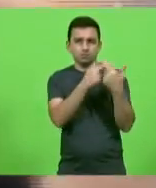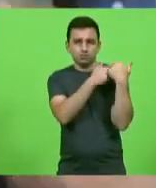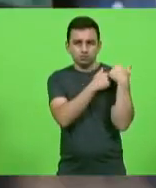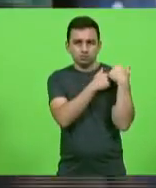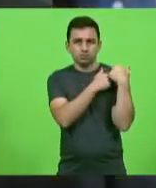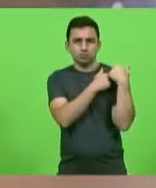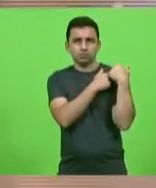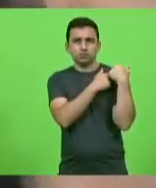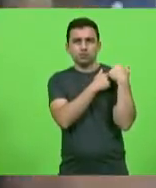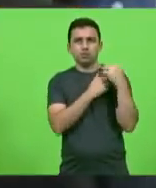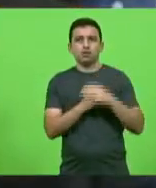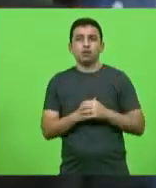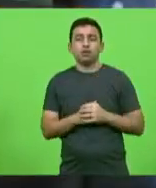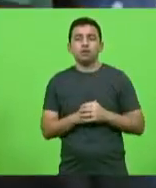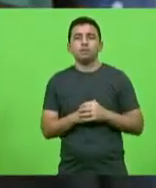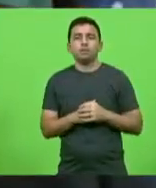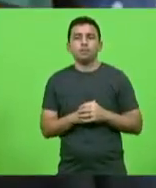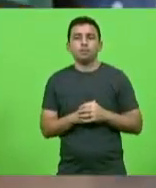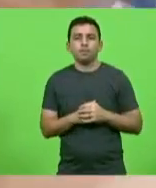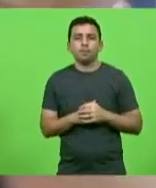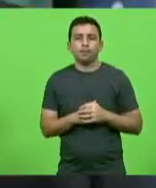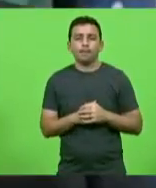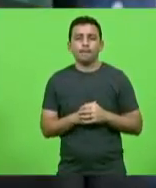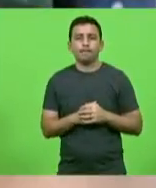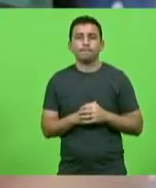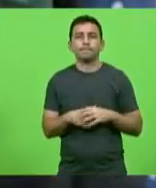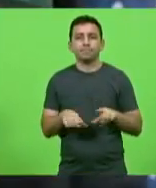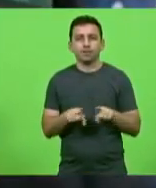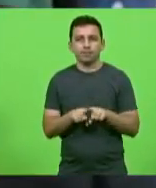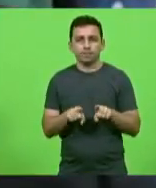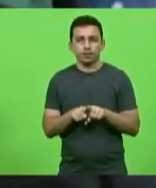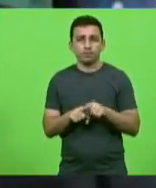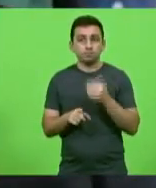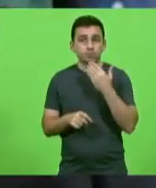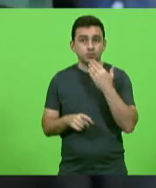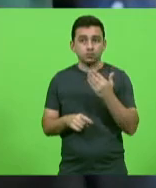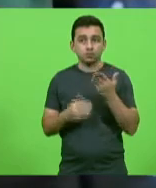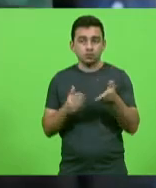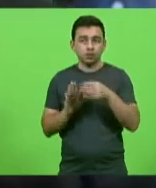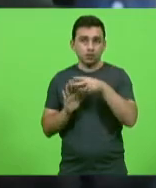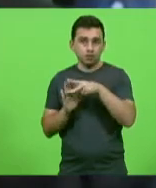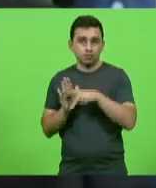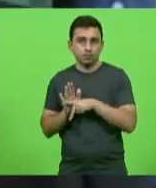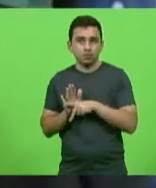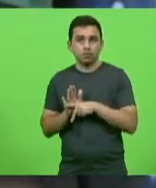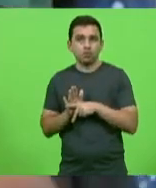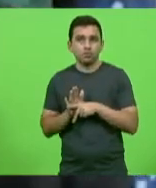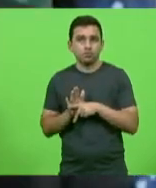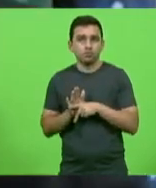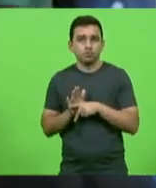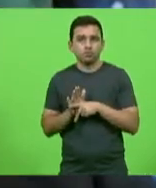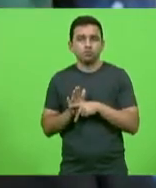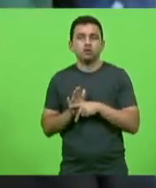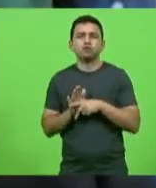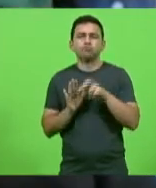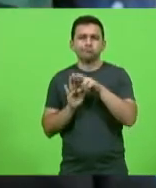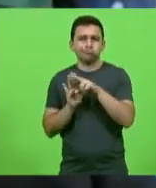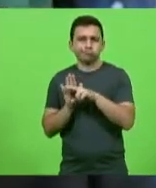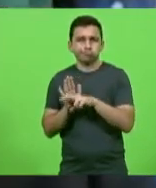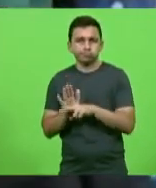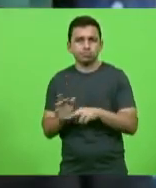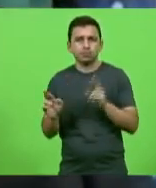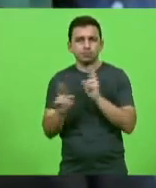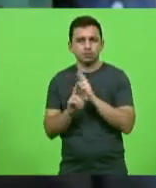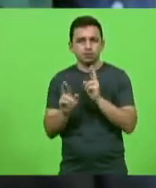territórios não obstante não obstante o decurso do prazo deve ter seu peso além de regular